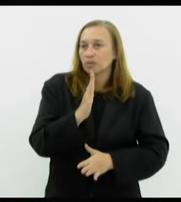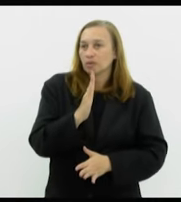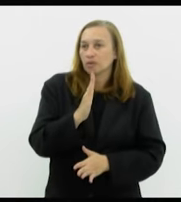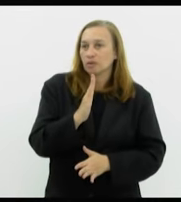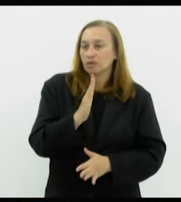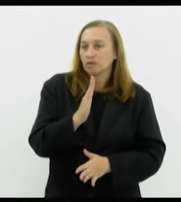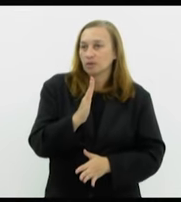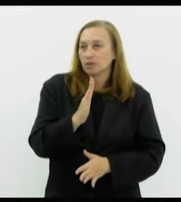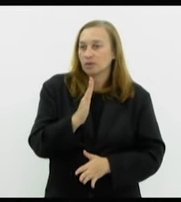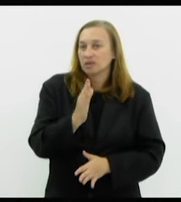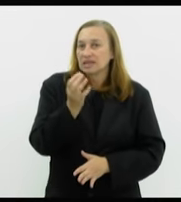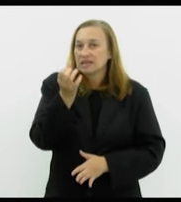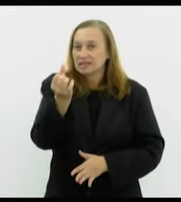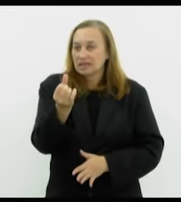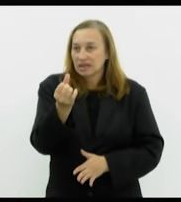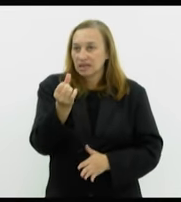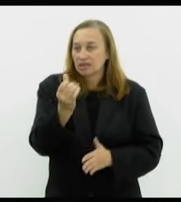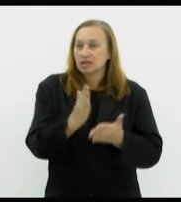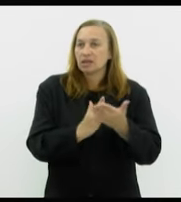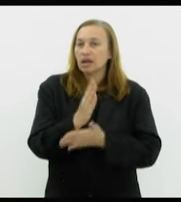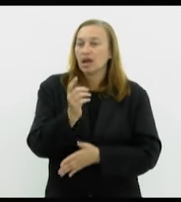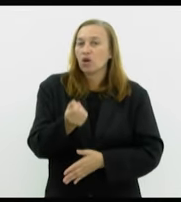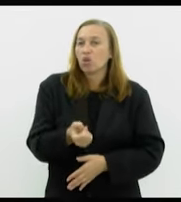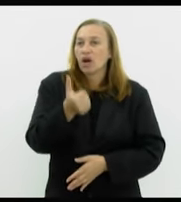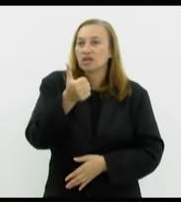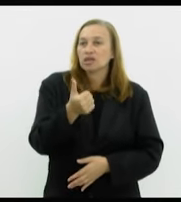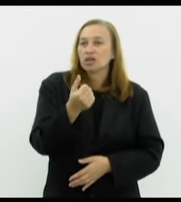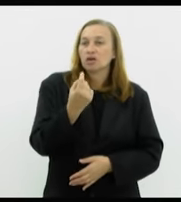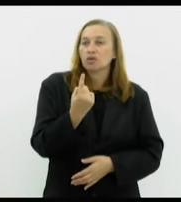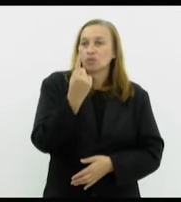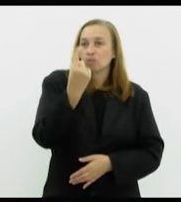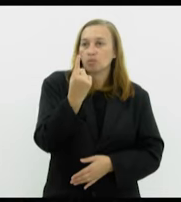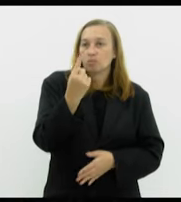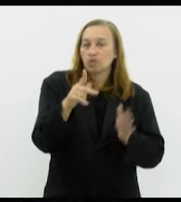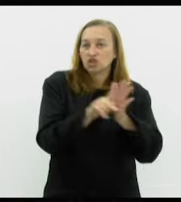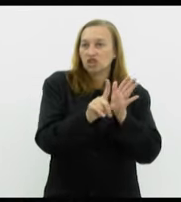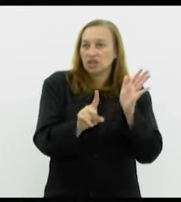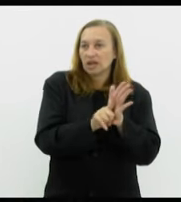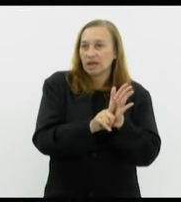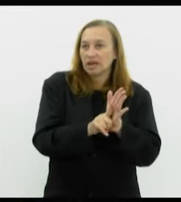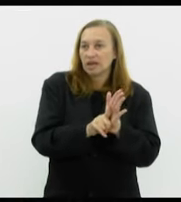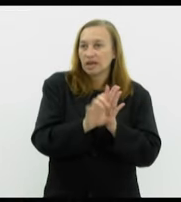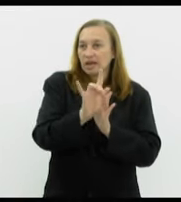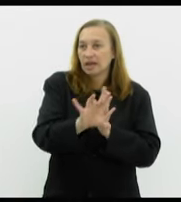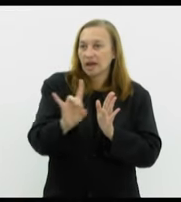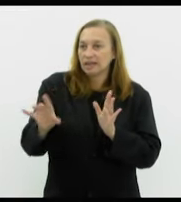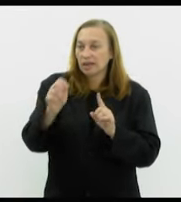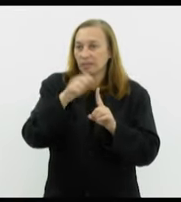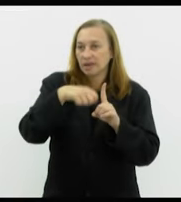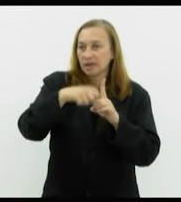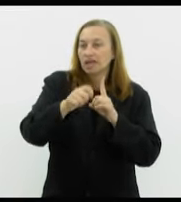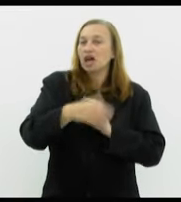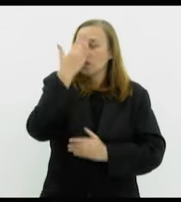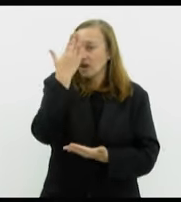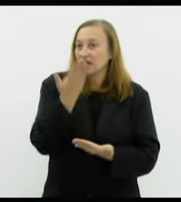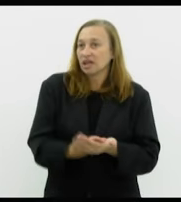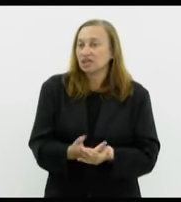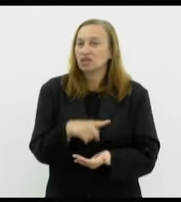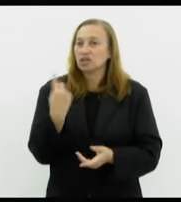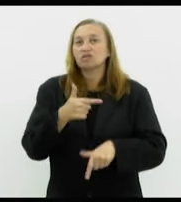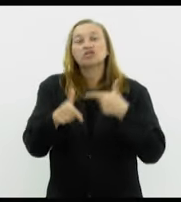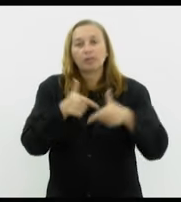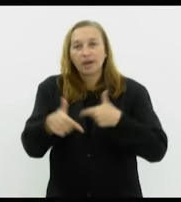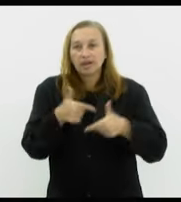de projetos de lei, é quase um PL por mês. Porque eu acredito que é assim que a gente